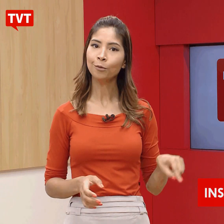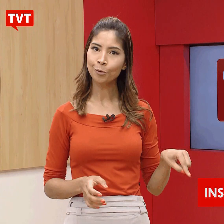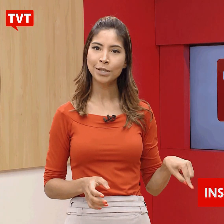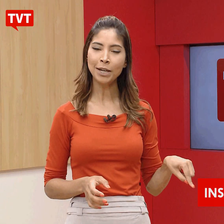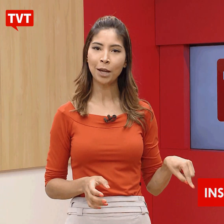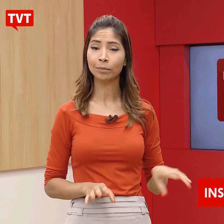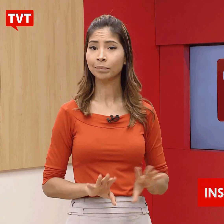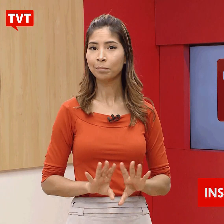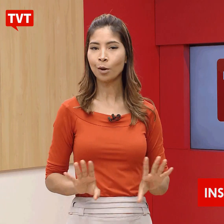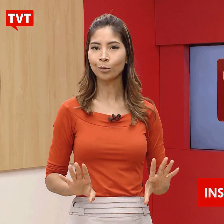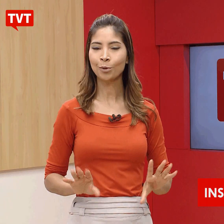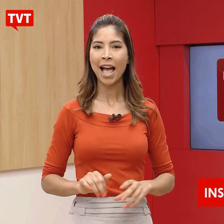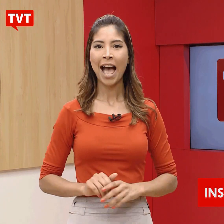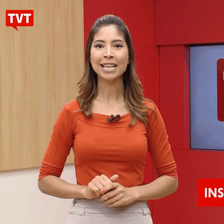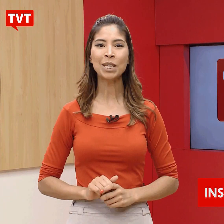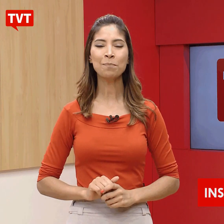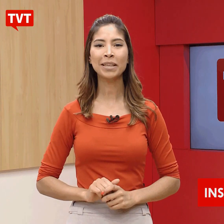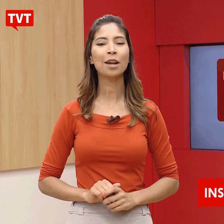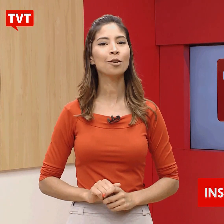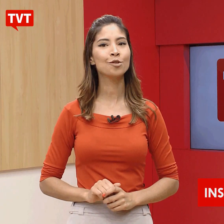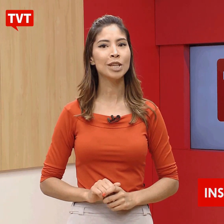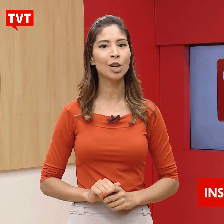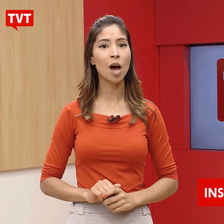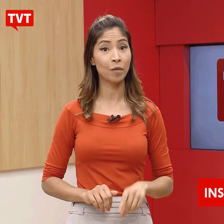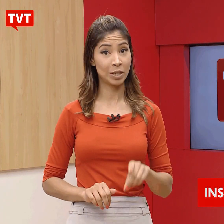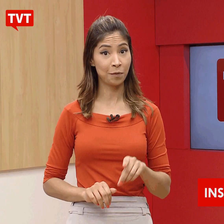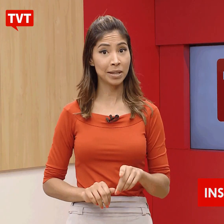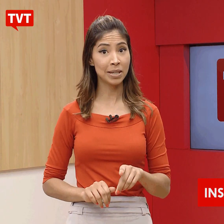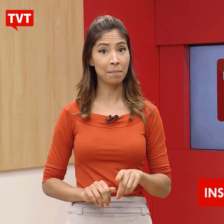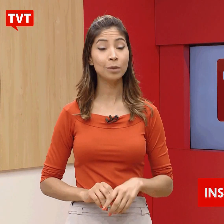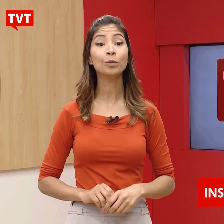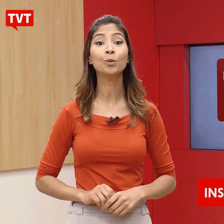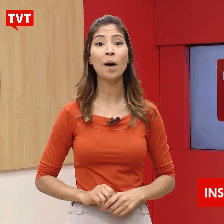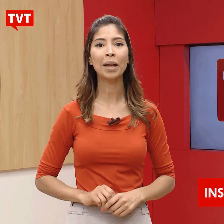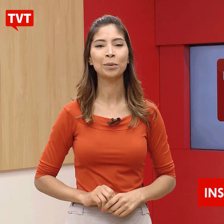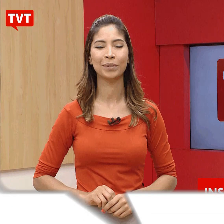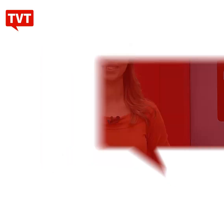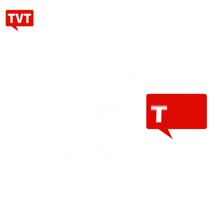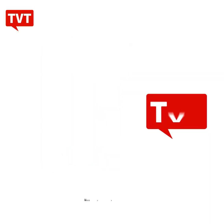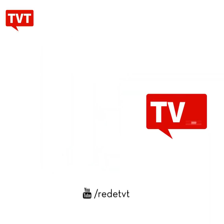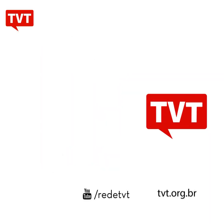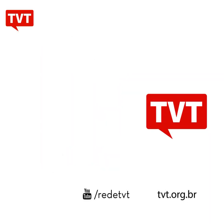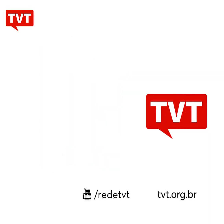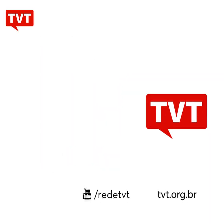clicar no sininho. Pronto! Assim que pintar notícia nova, você fica sabendo no ato.